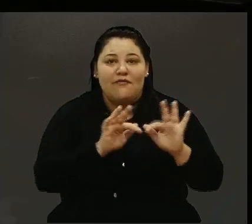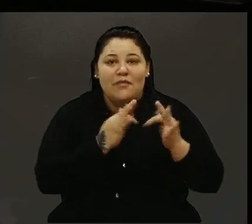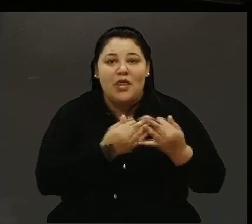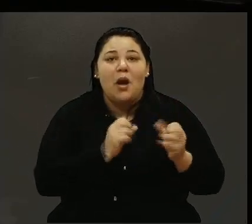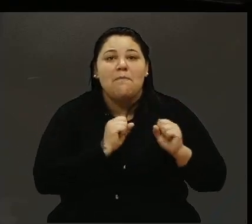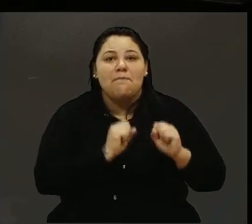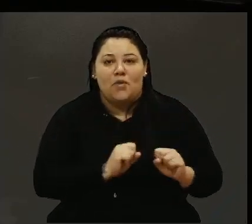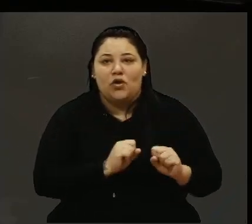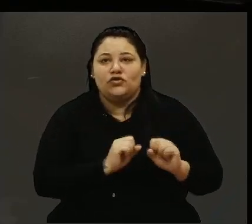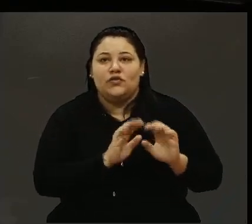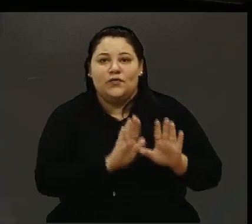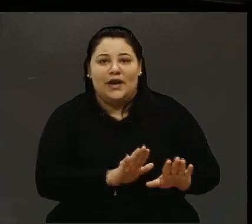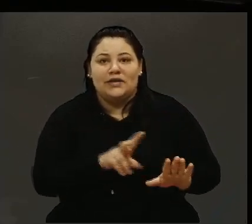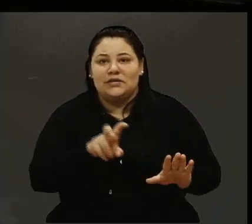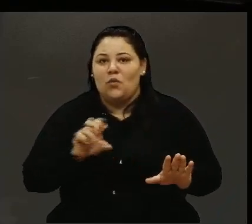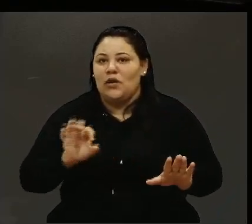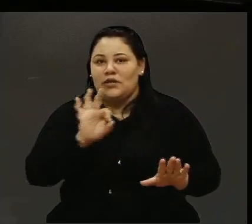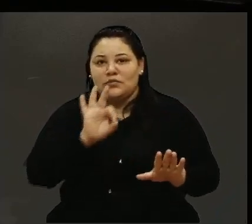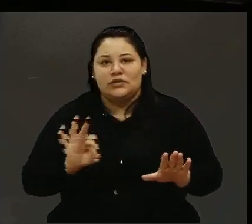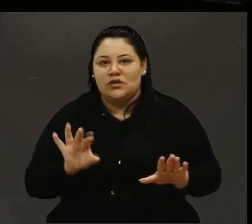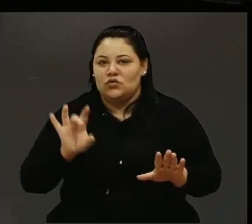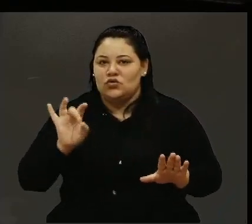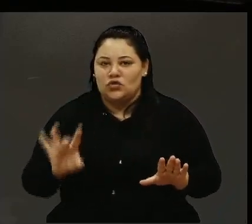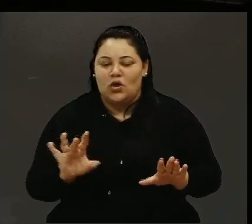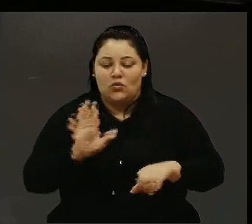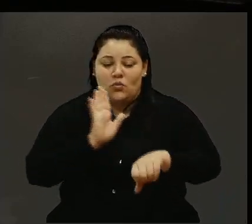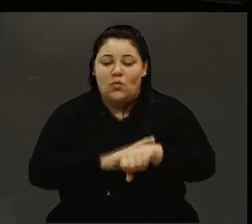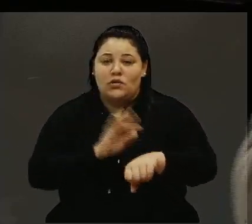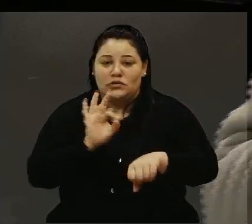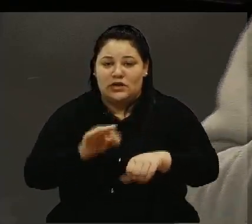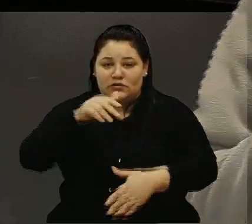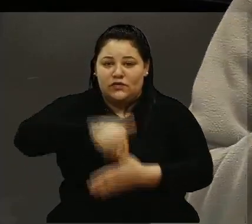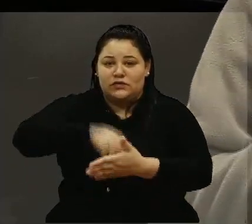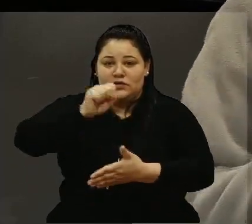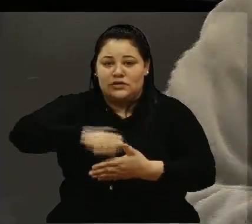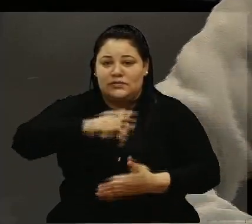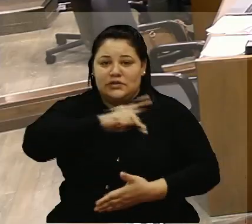ficar exclusivamente com 50%. No momento oportuno, vou votar sim, presidente. Obrigado pela gentileza.